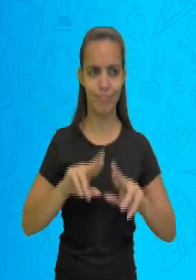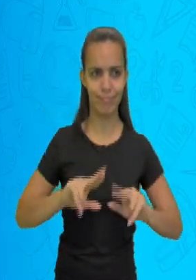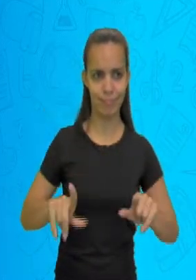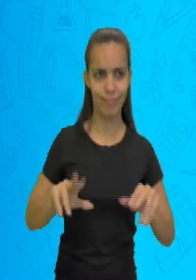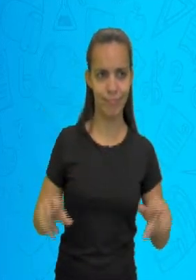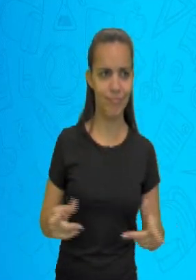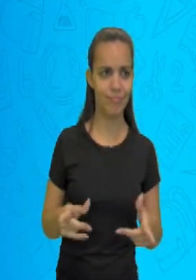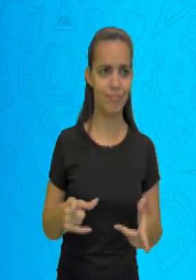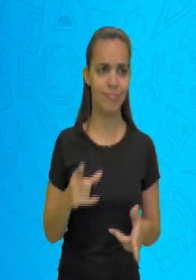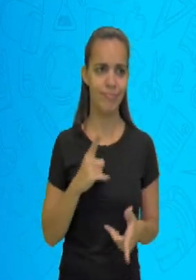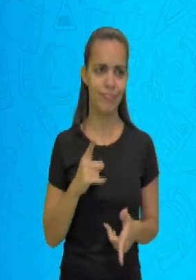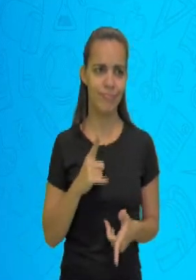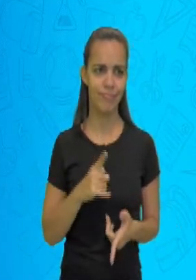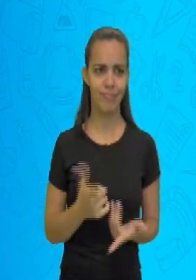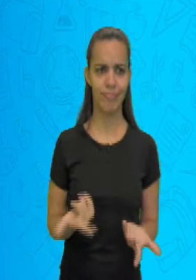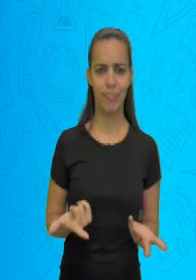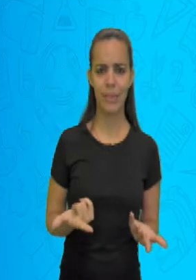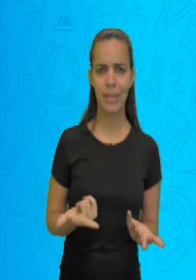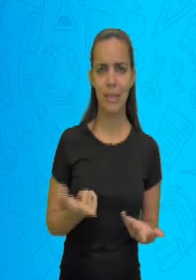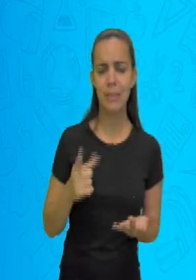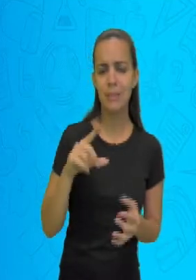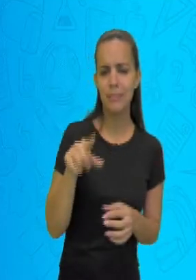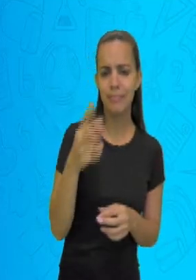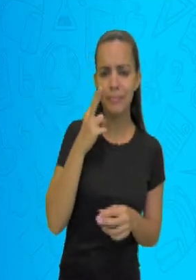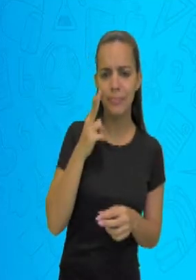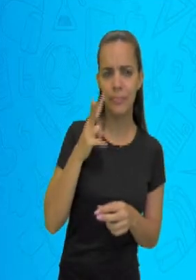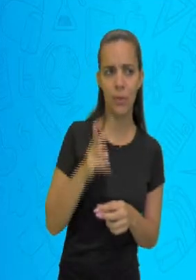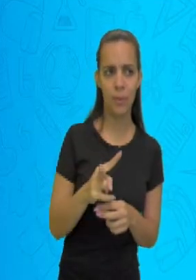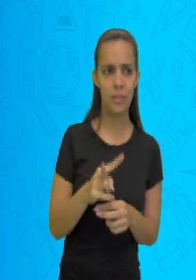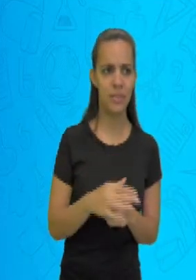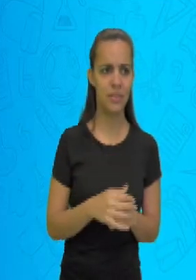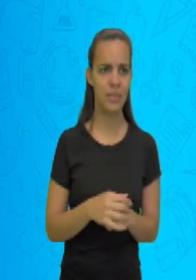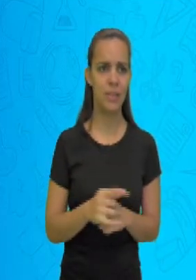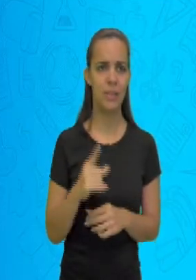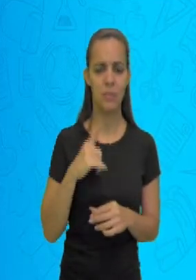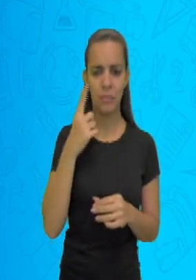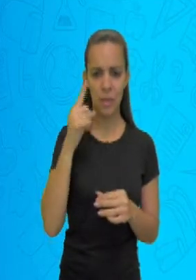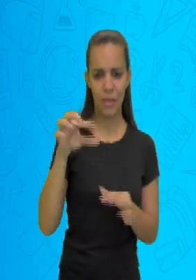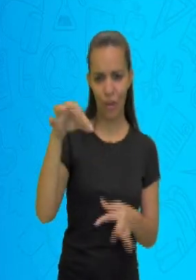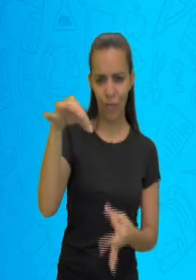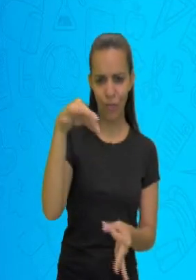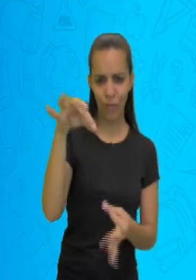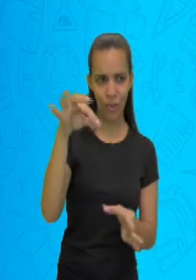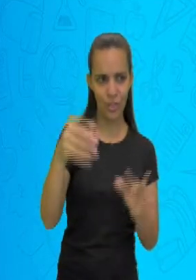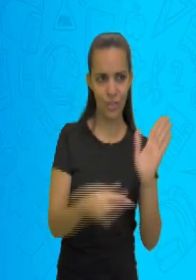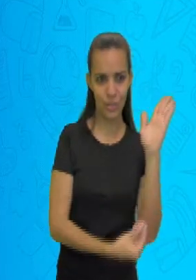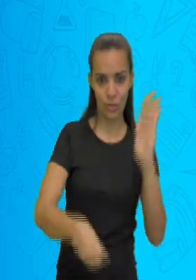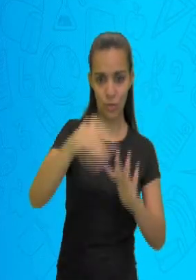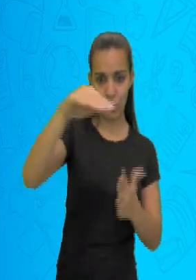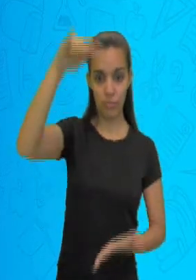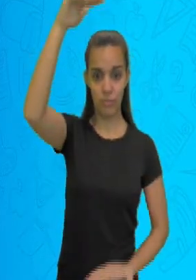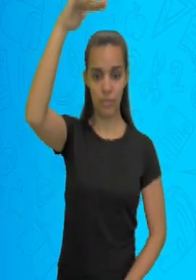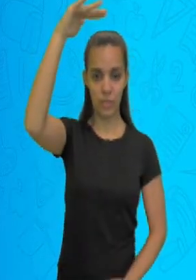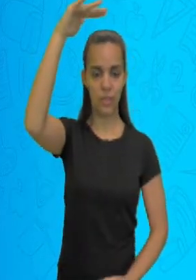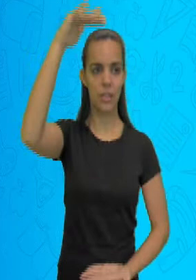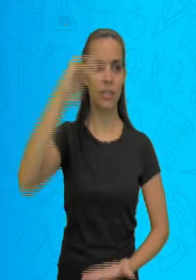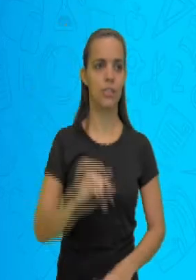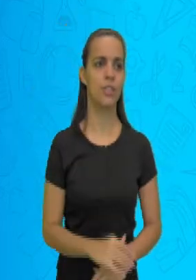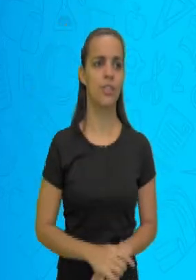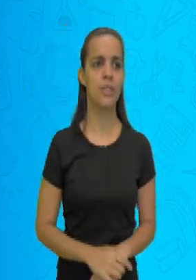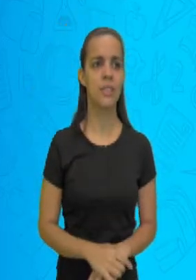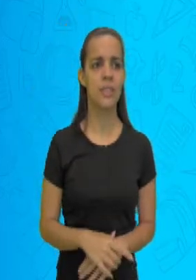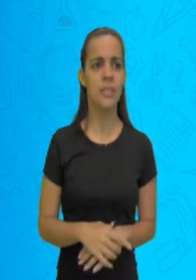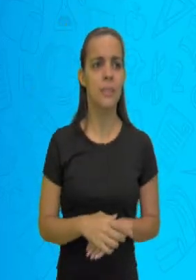nós vamos ter calendários de várias formas. Calendários de folhinha, vocês já viram aquele calendário grande, que é o calendário de